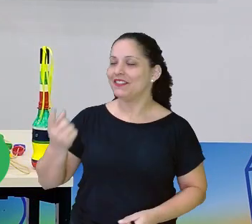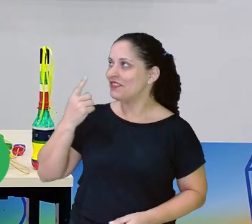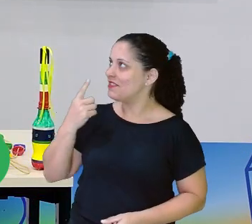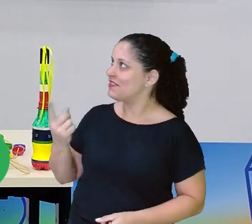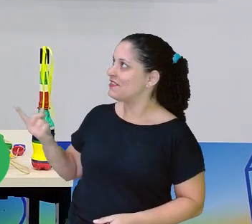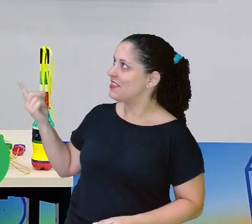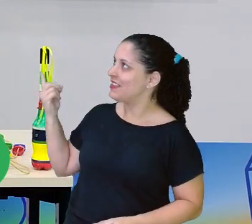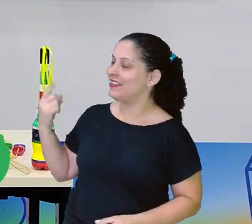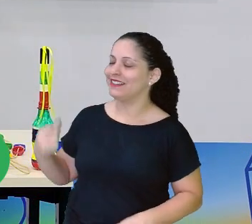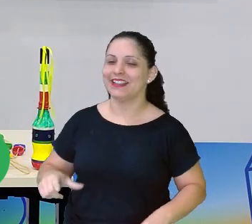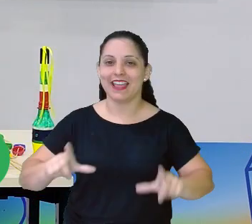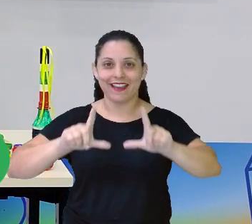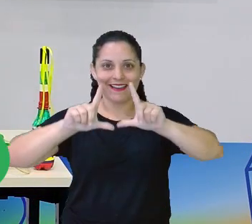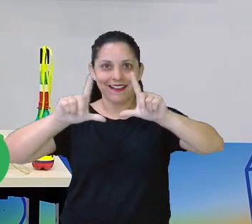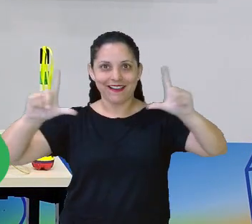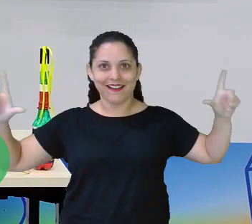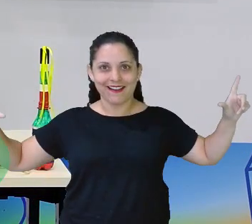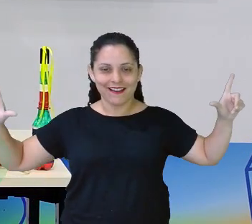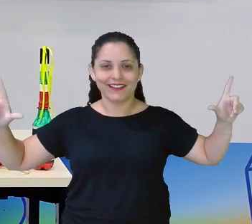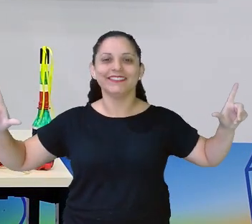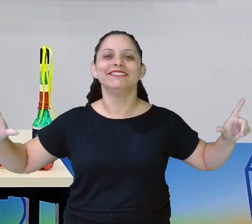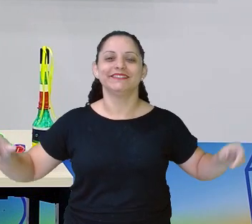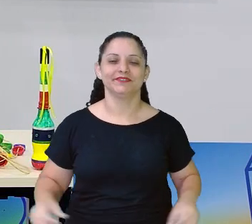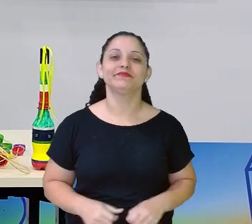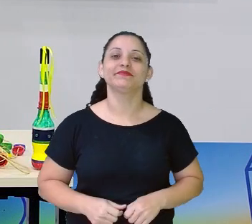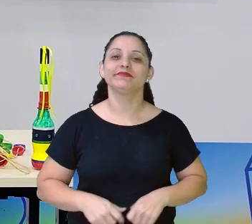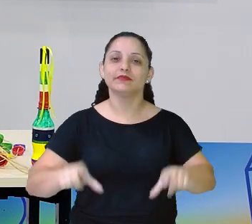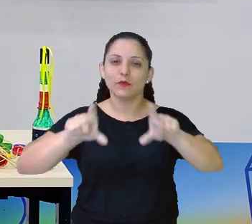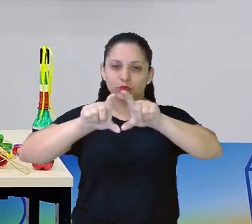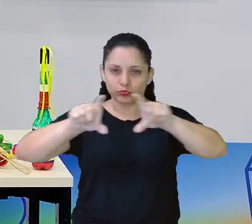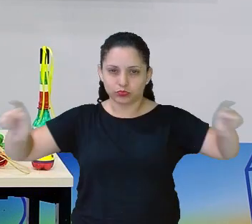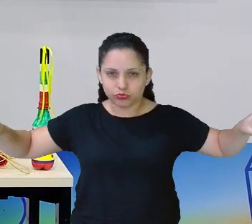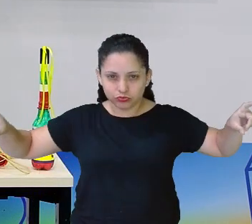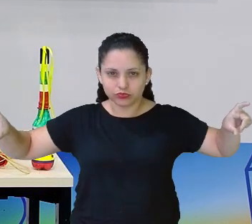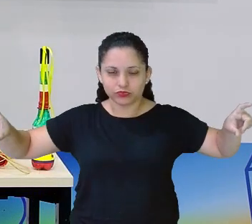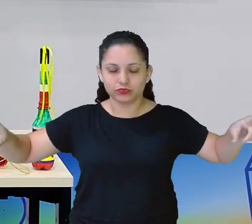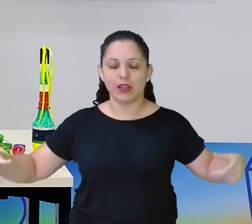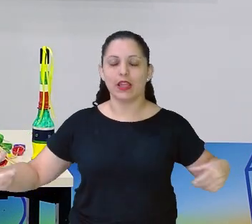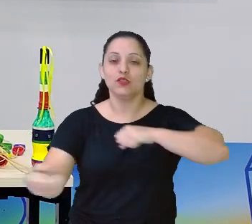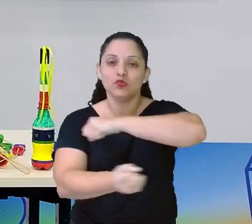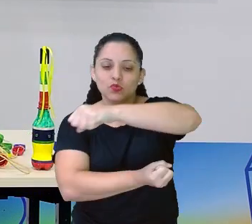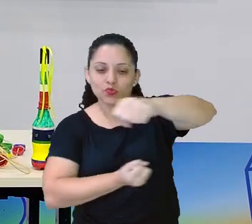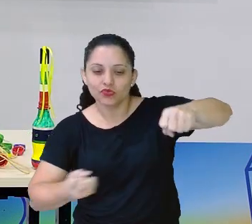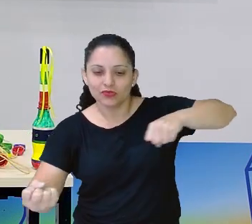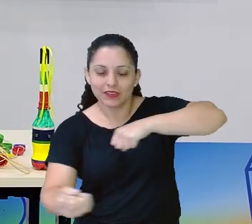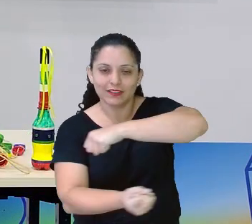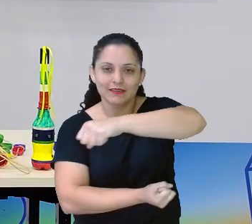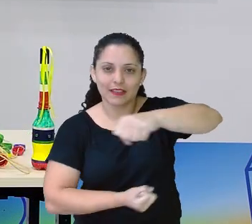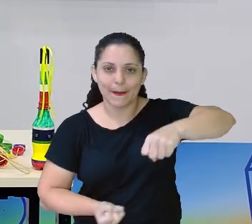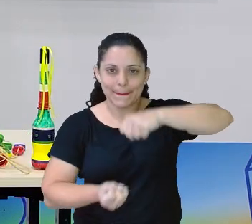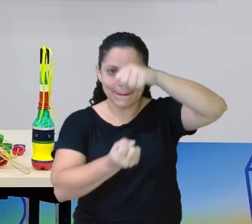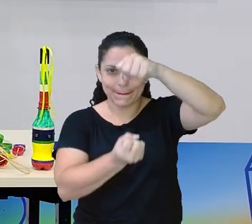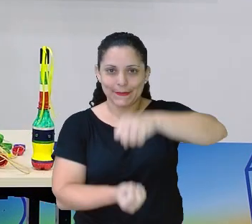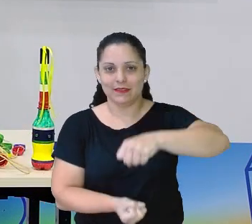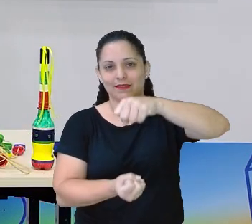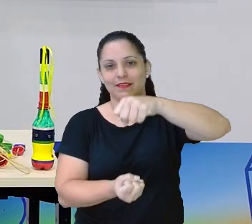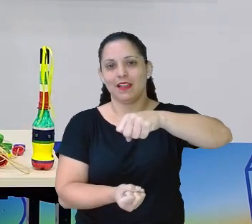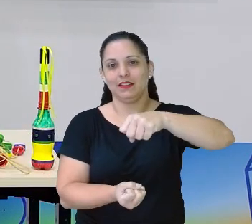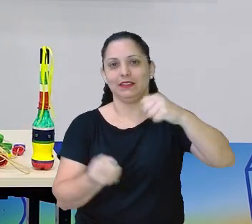não é nem quadro, é a televisão, tá aqui a televisão colocando um nome bem grande para vocês aí,